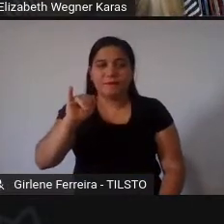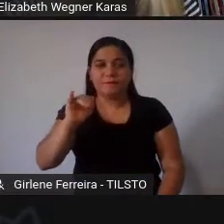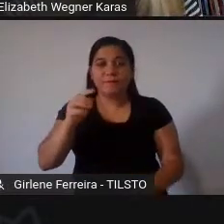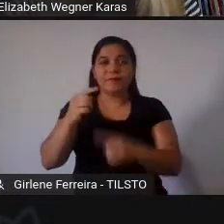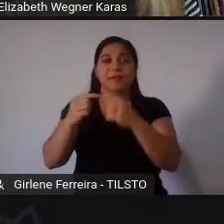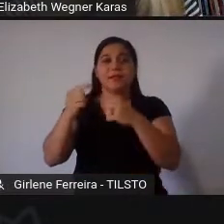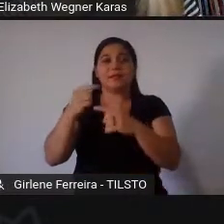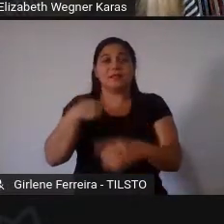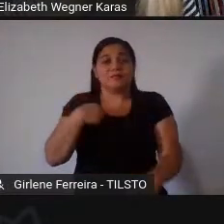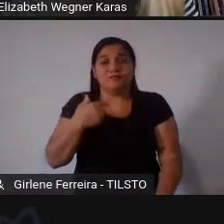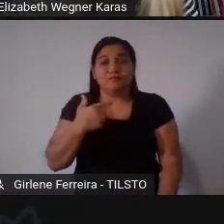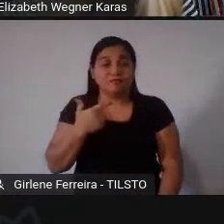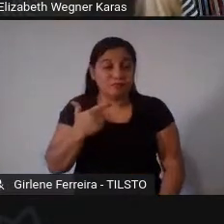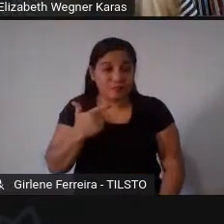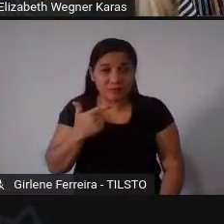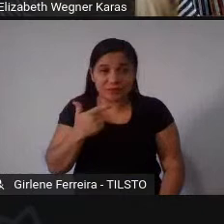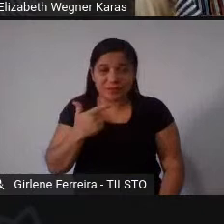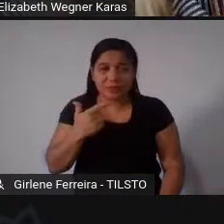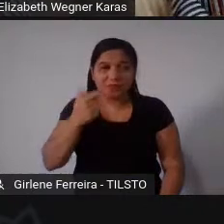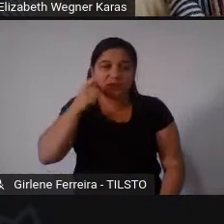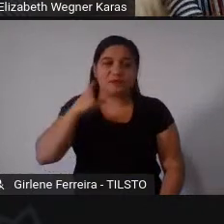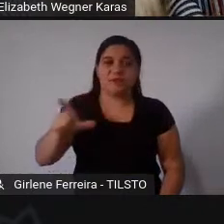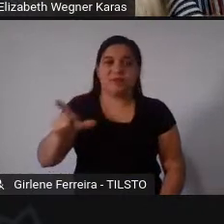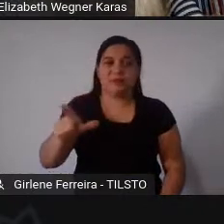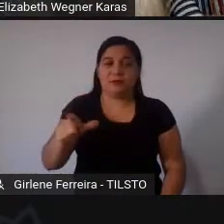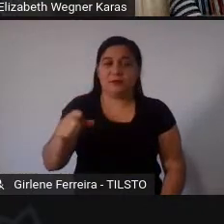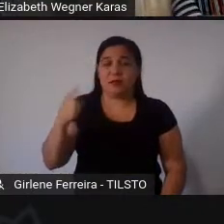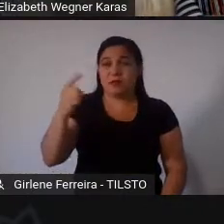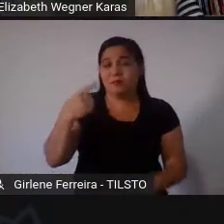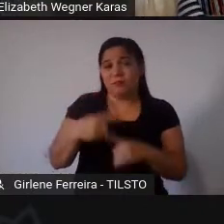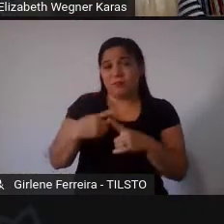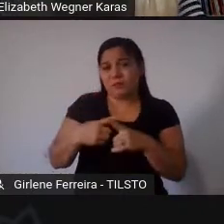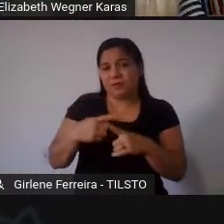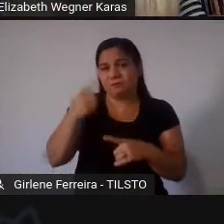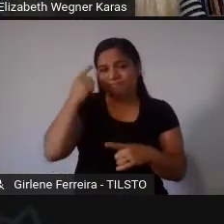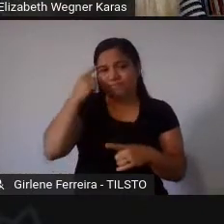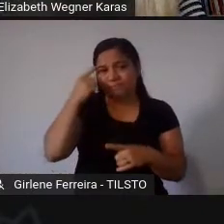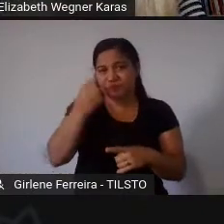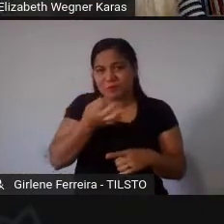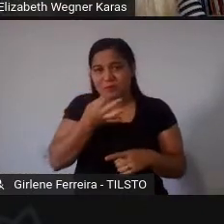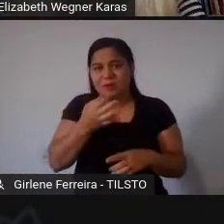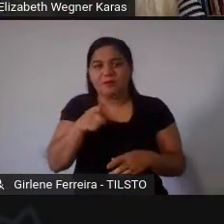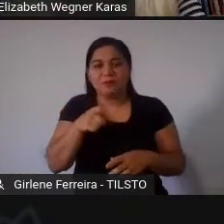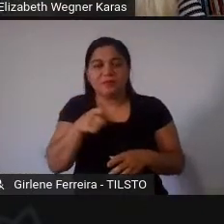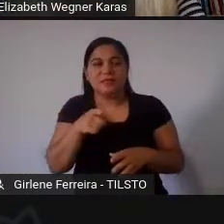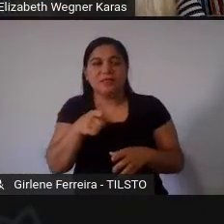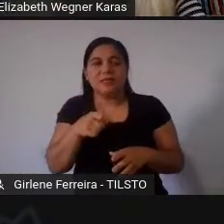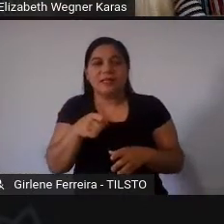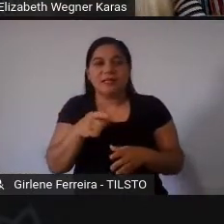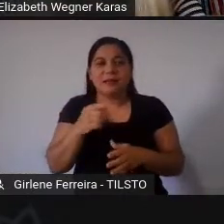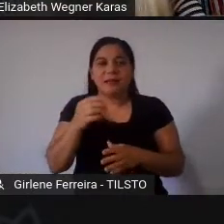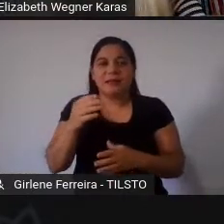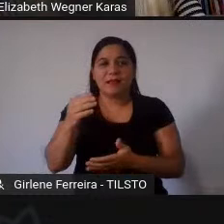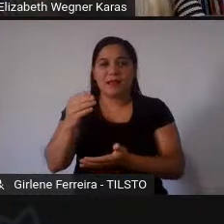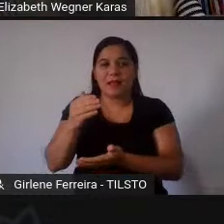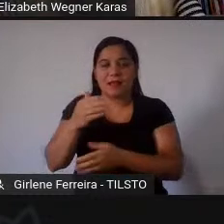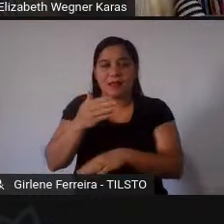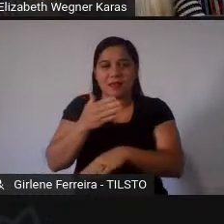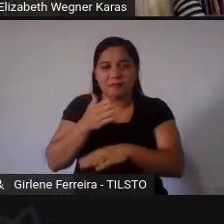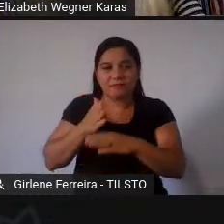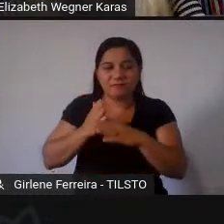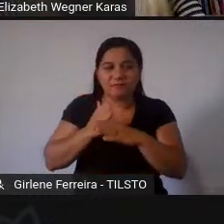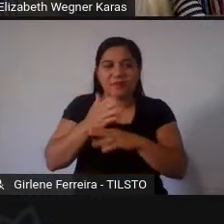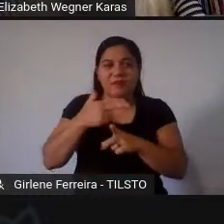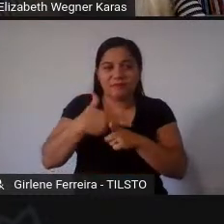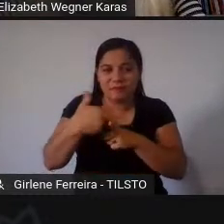teria conseguido, porque acho que para você ganhar as Olimpíadas e essas coisas, você precisa ter muito treino, se você não fizer exercícios